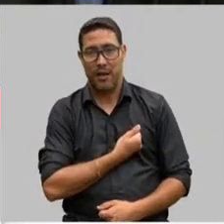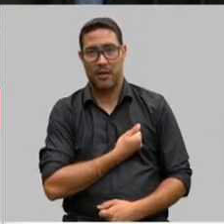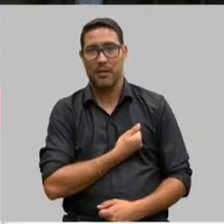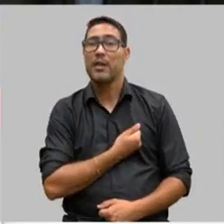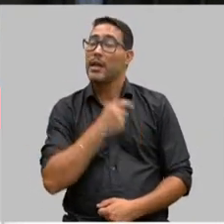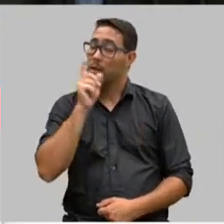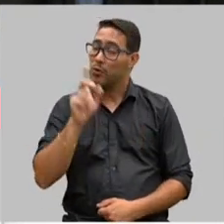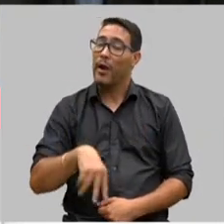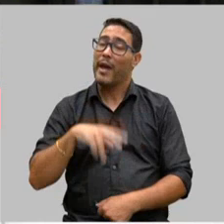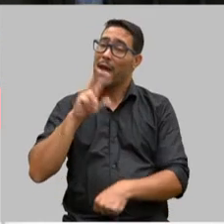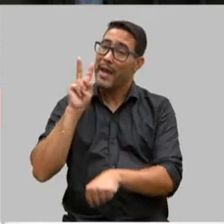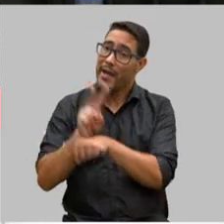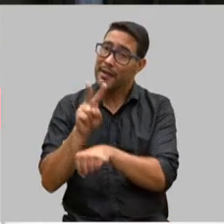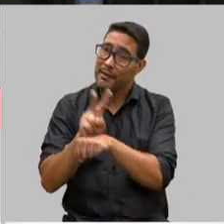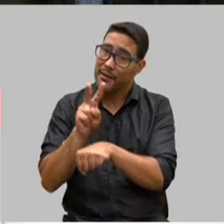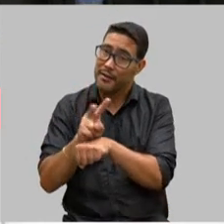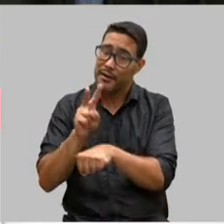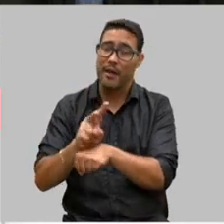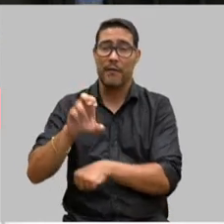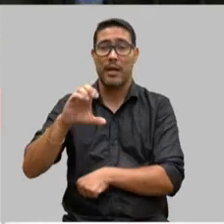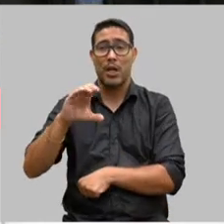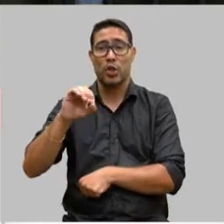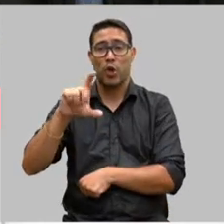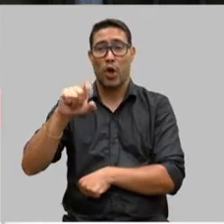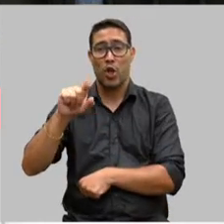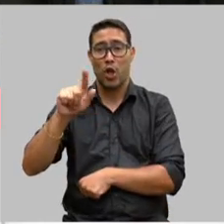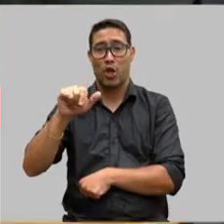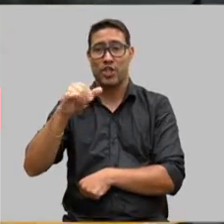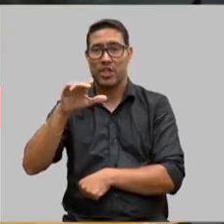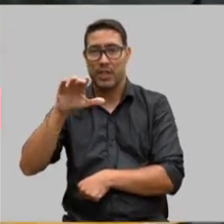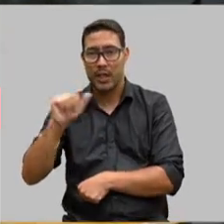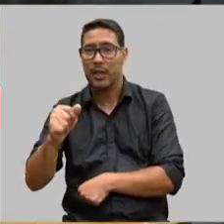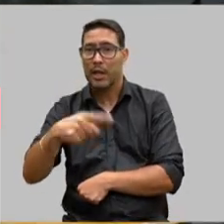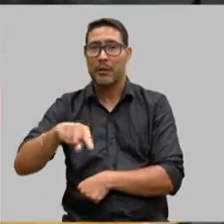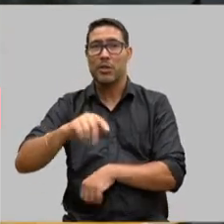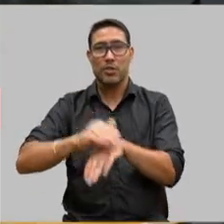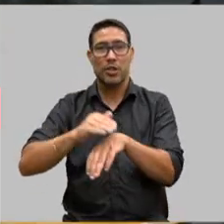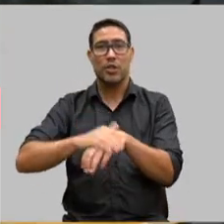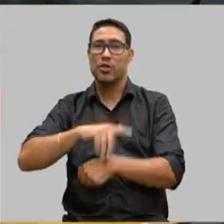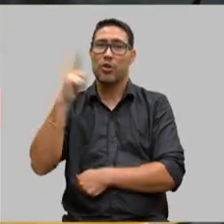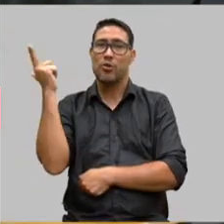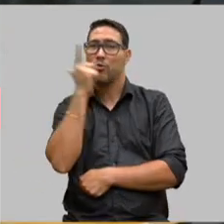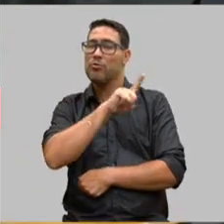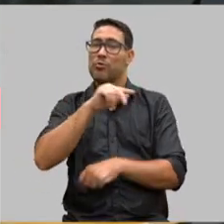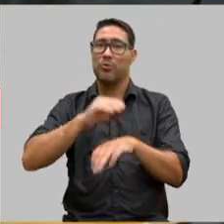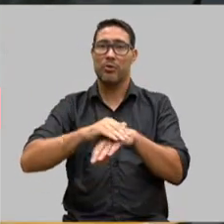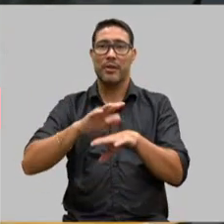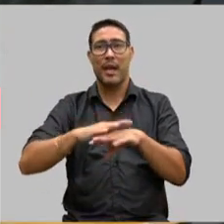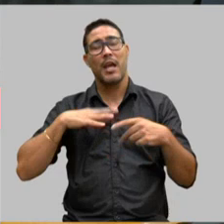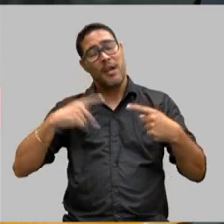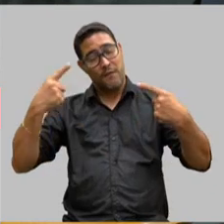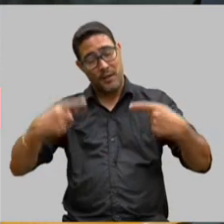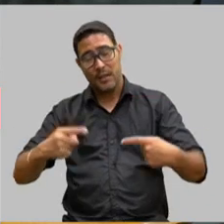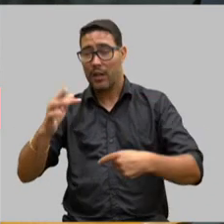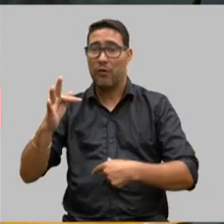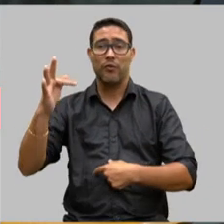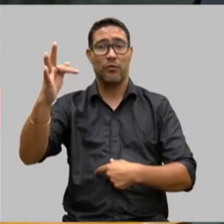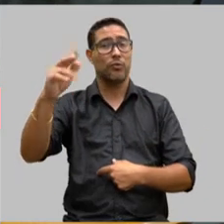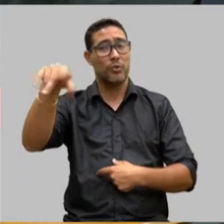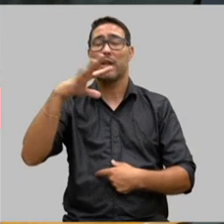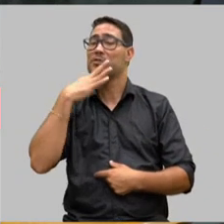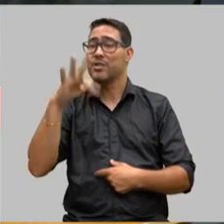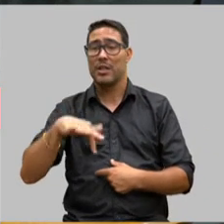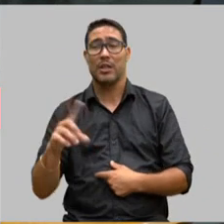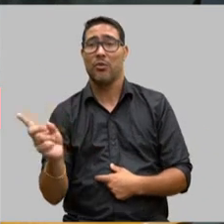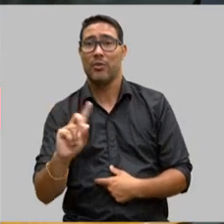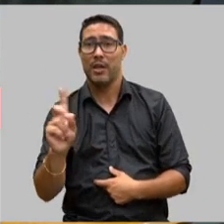reserva ecológica, ambiental, para a gente enfrentar o futuro que a gente desconhece. A professora aqui falou muito bem. Nós temos um